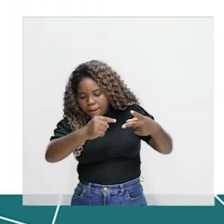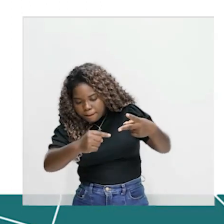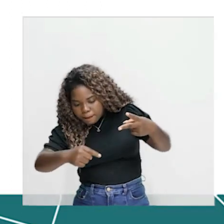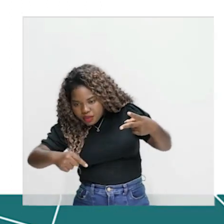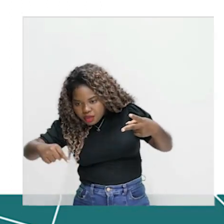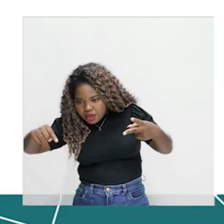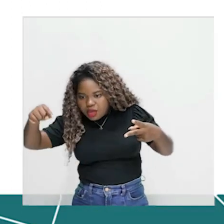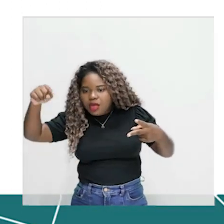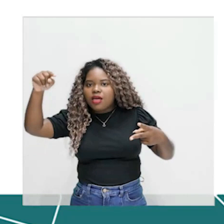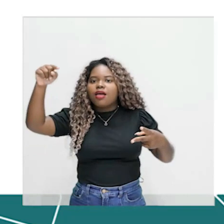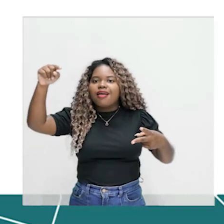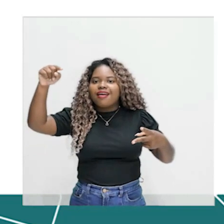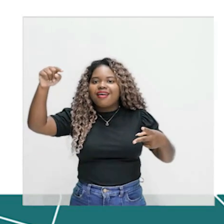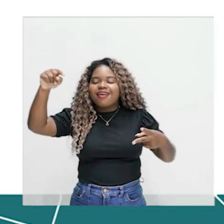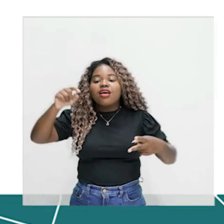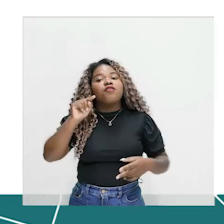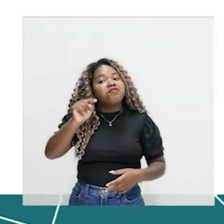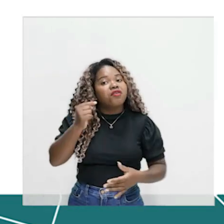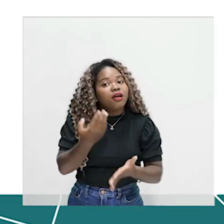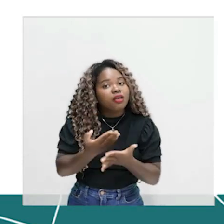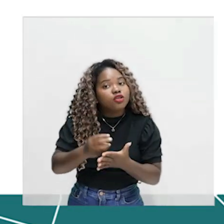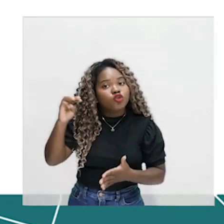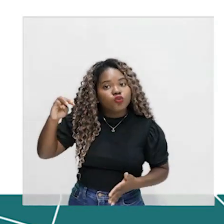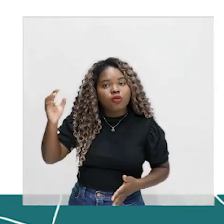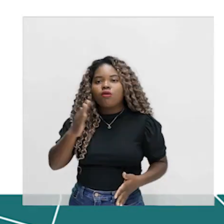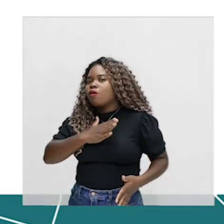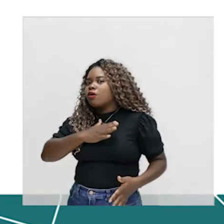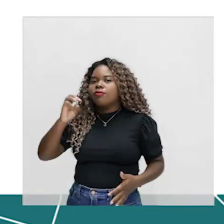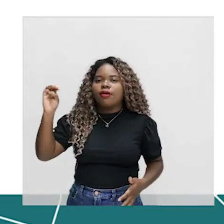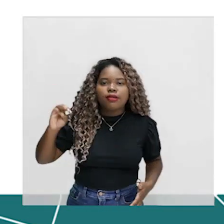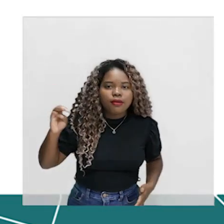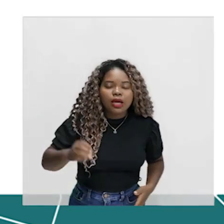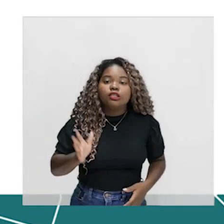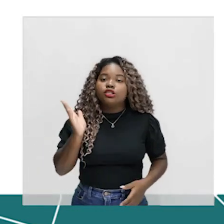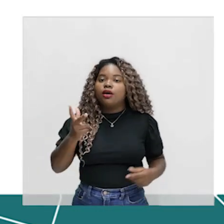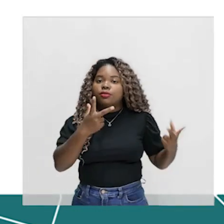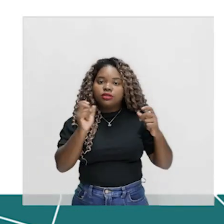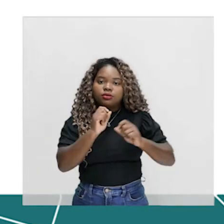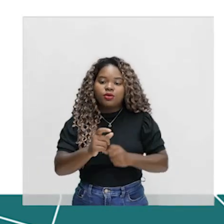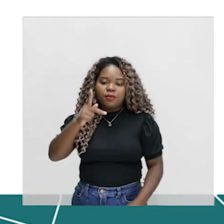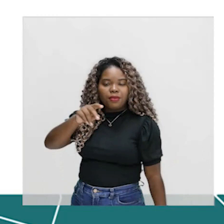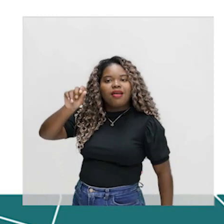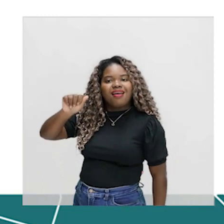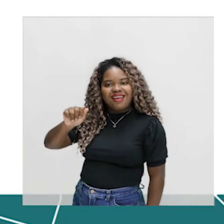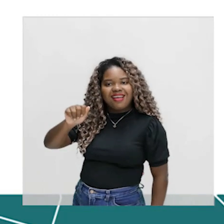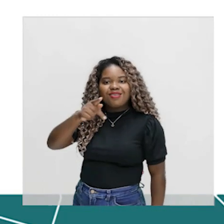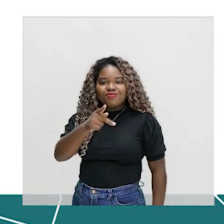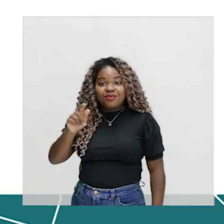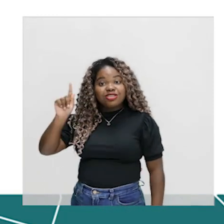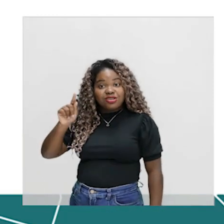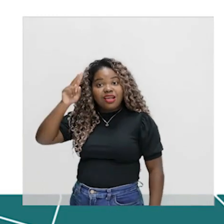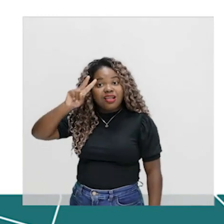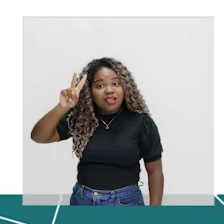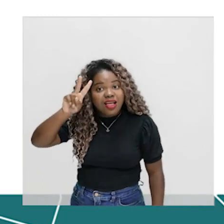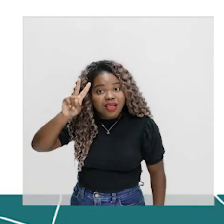para quem estuda matemática quem gosta de matemática deve ter visto uma tal de pa e pg